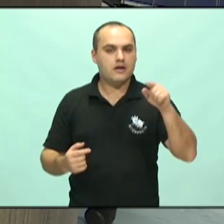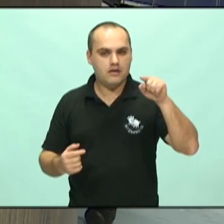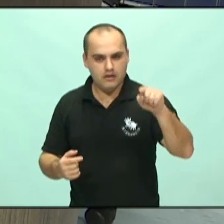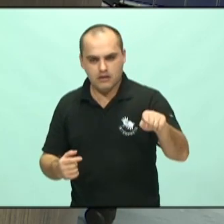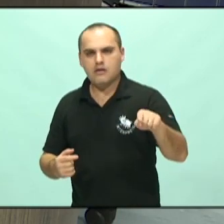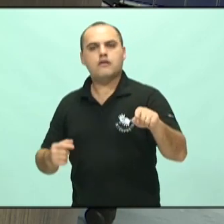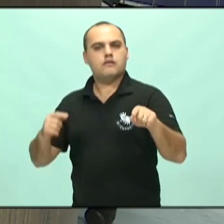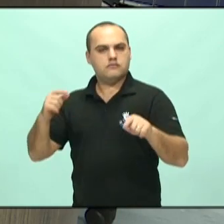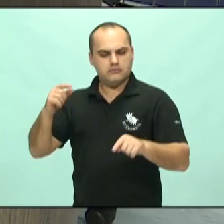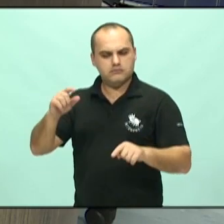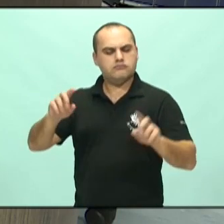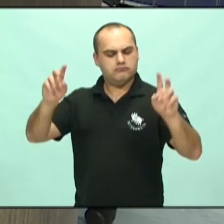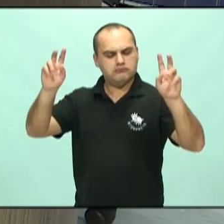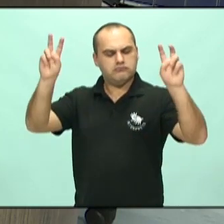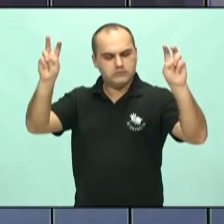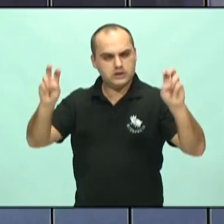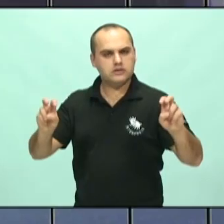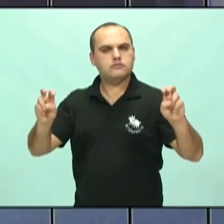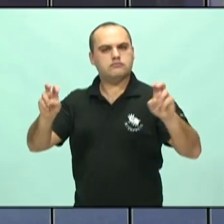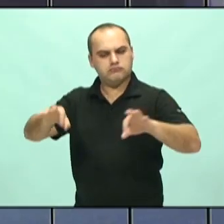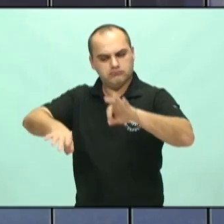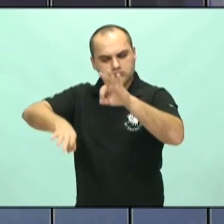uma temática super